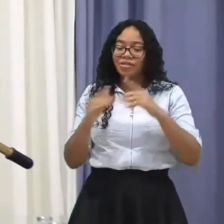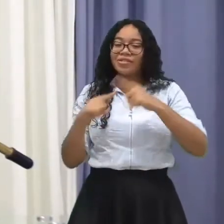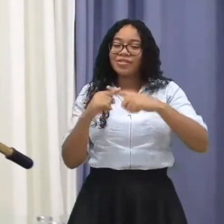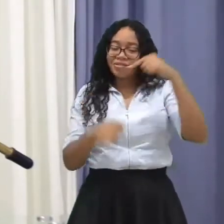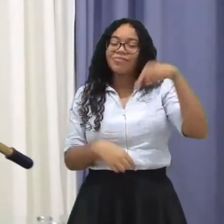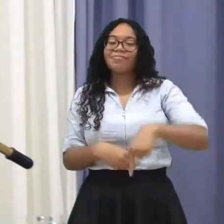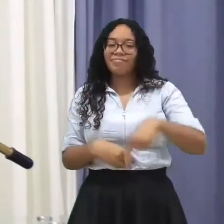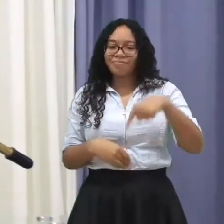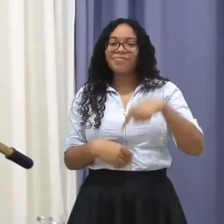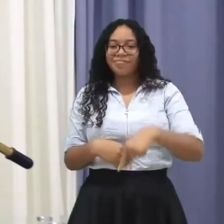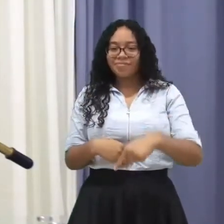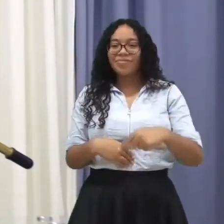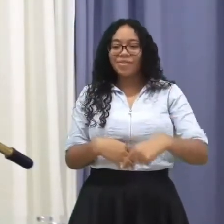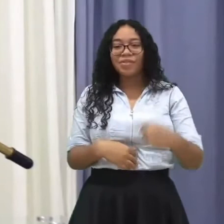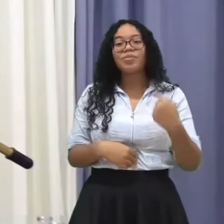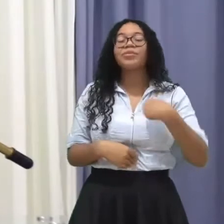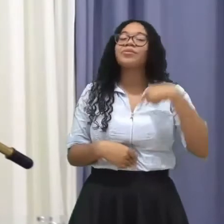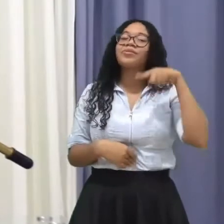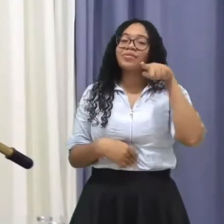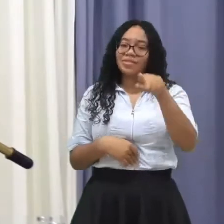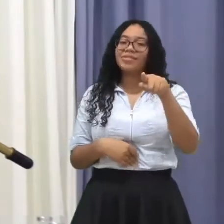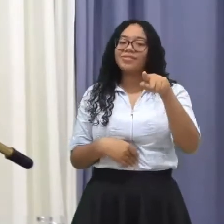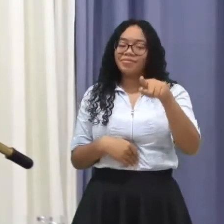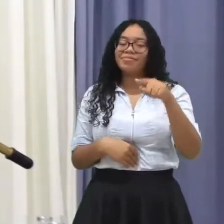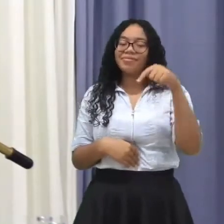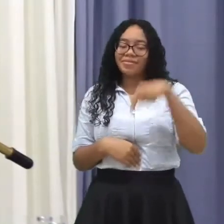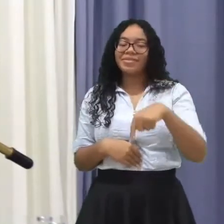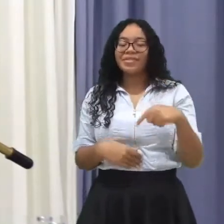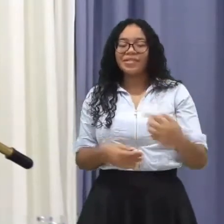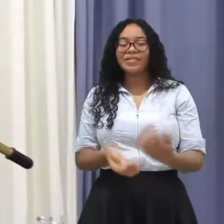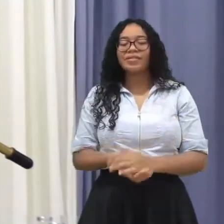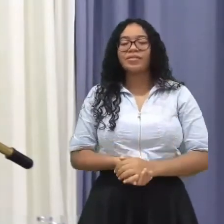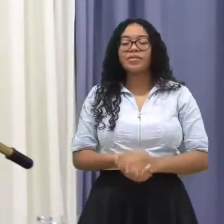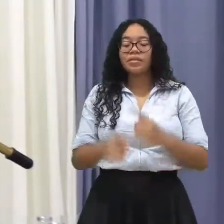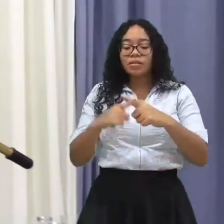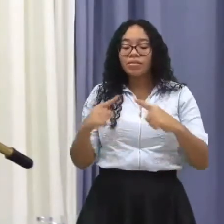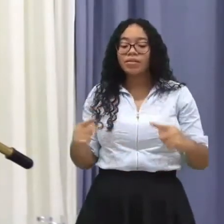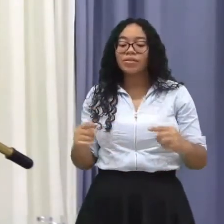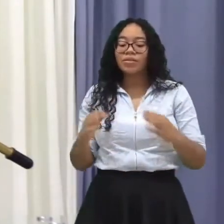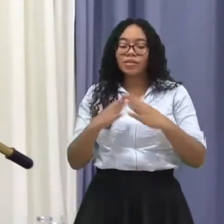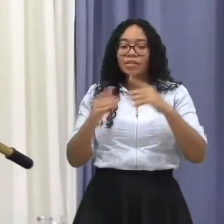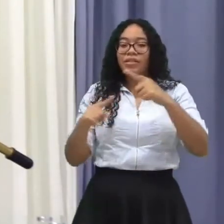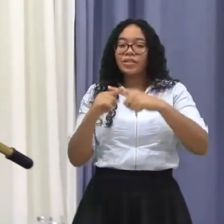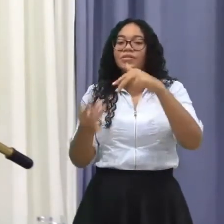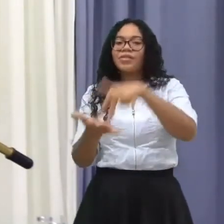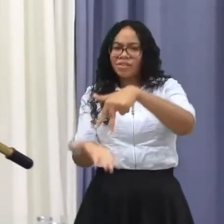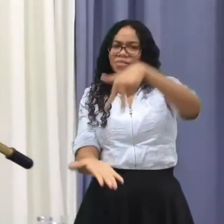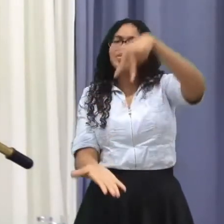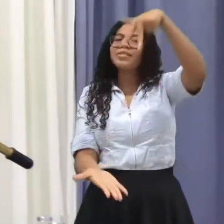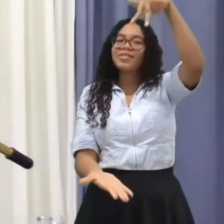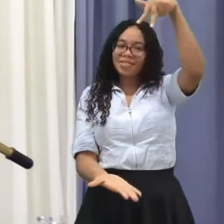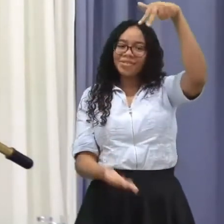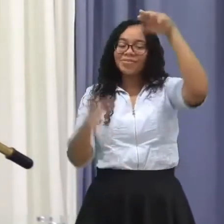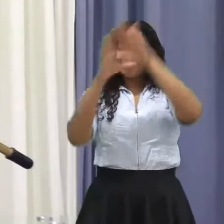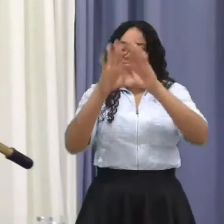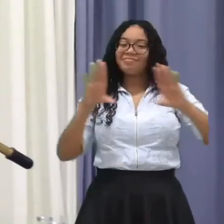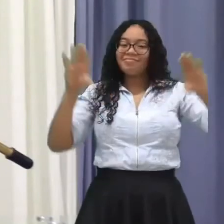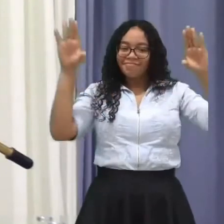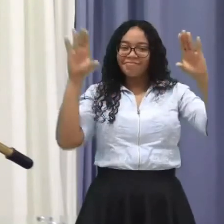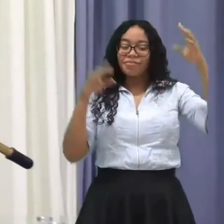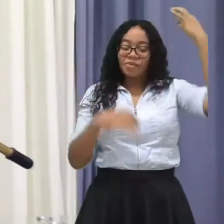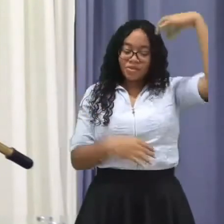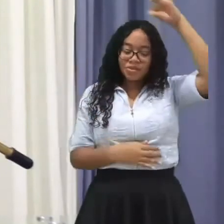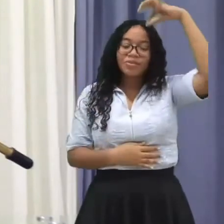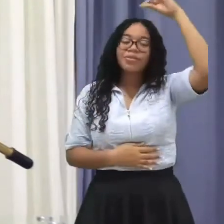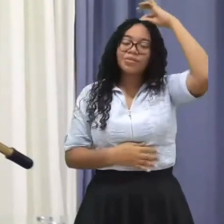por nossa causa que o Espírito Santo está aqui. Mas quando a igreja sair daqui, bendito seja o Senhor, o